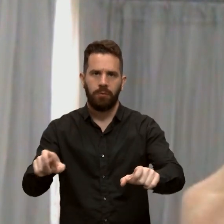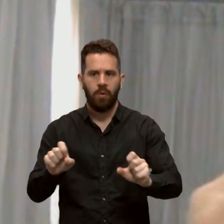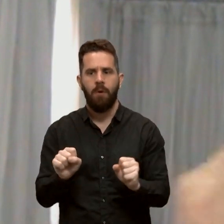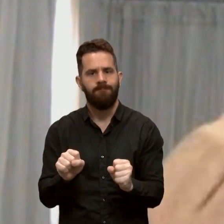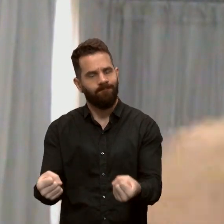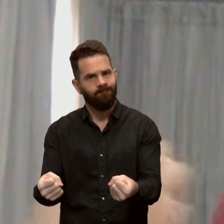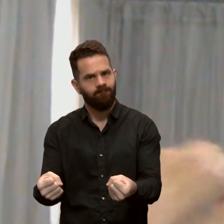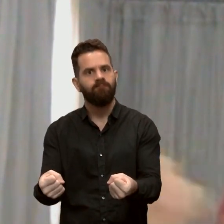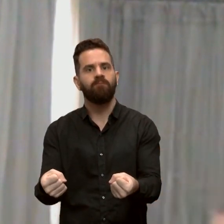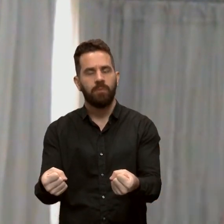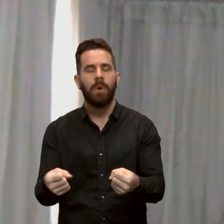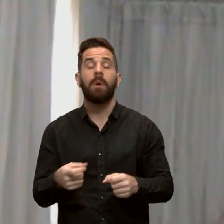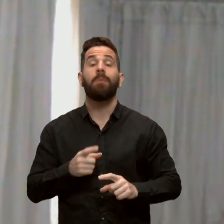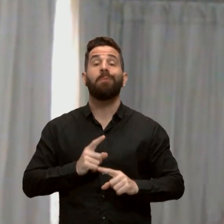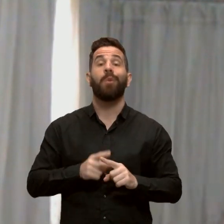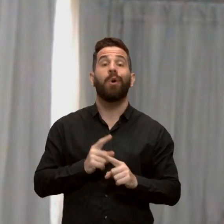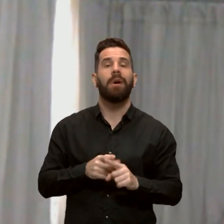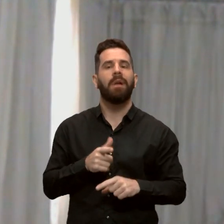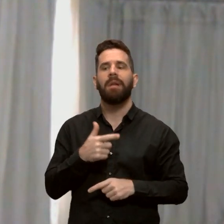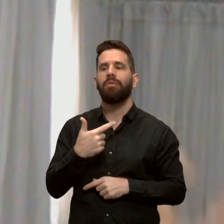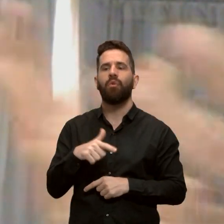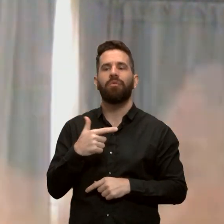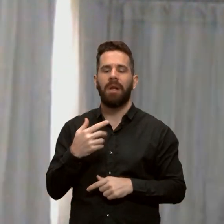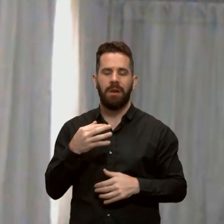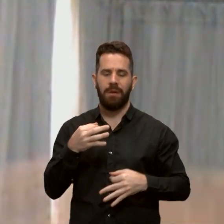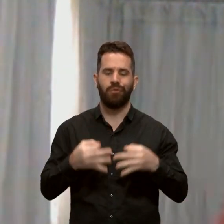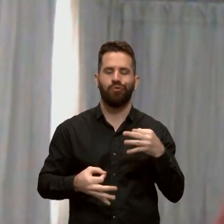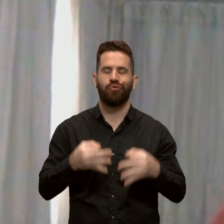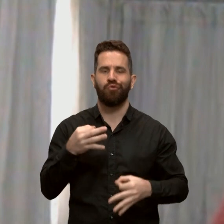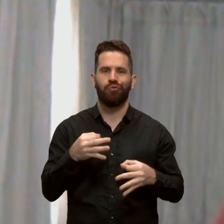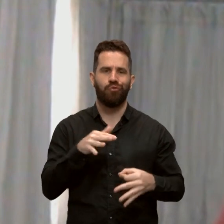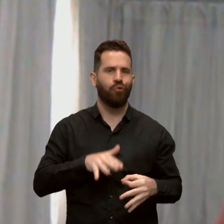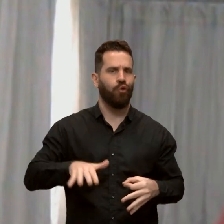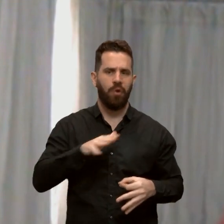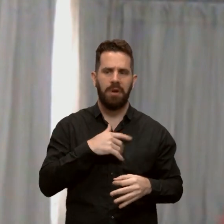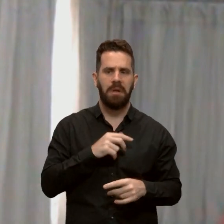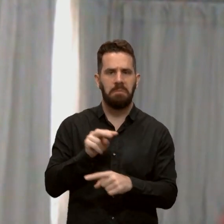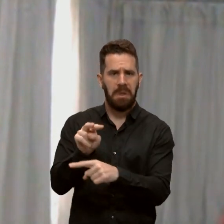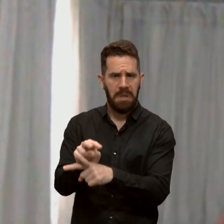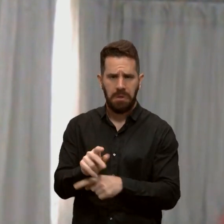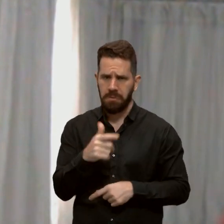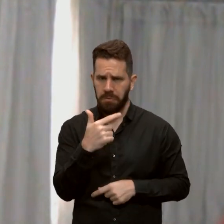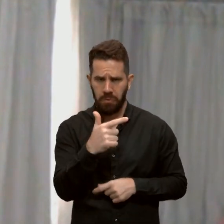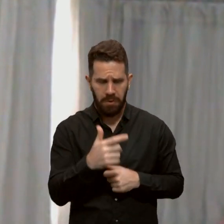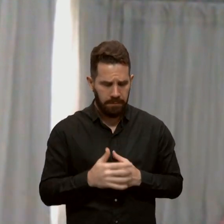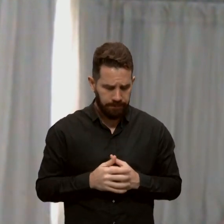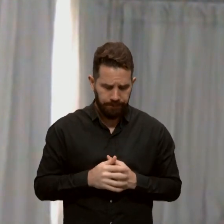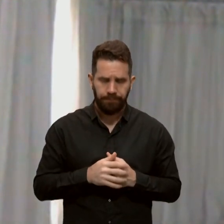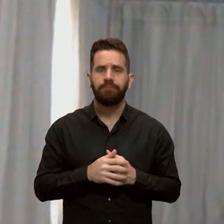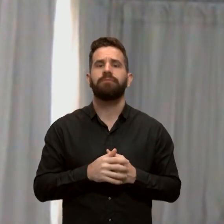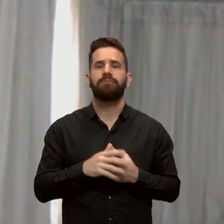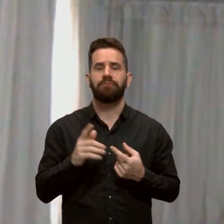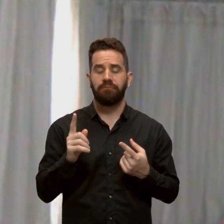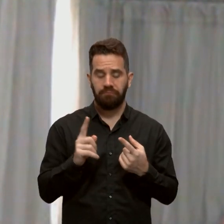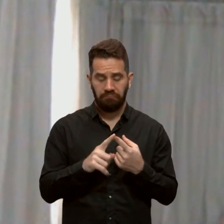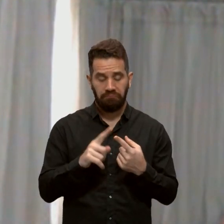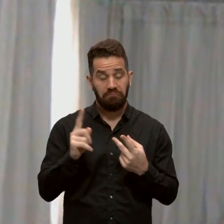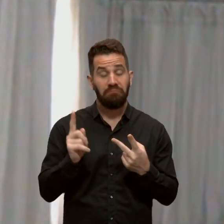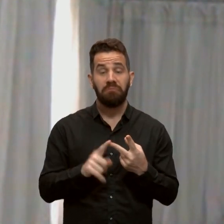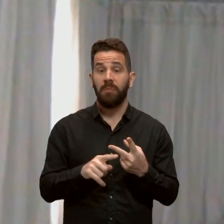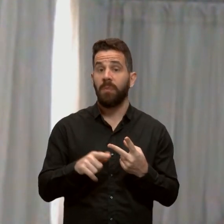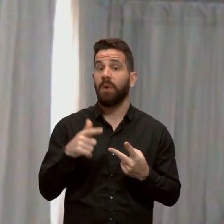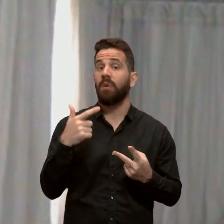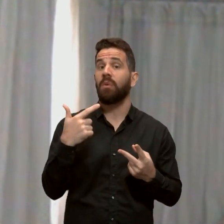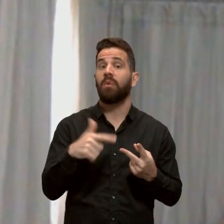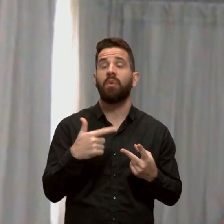como a gente não tem um judiciário que proteja, a gente não tem uma